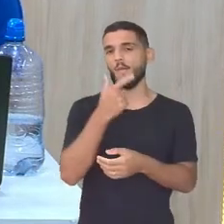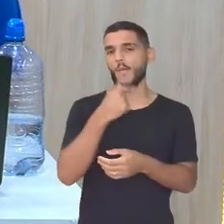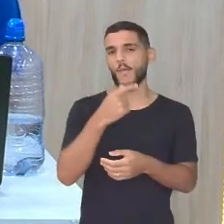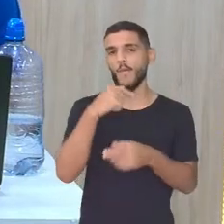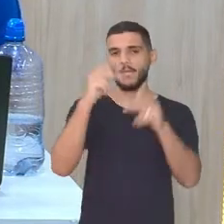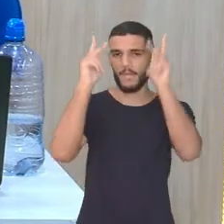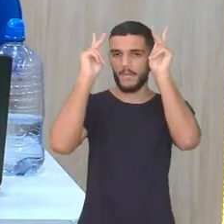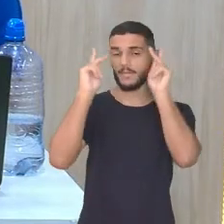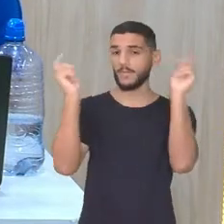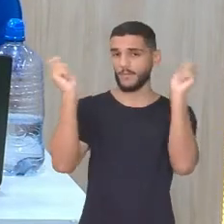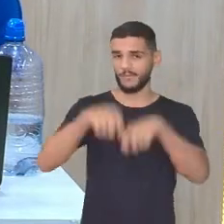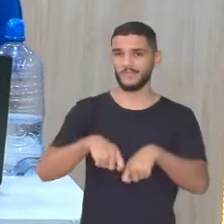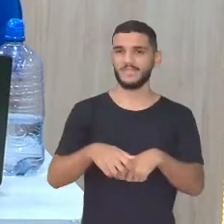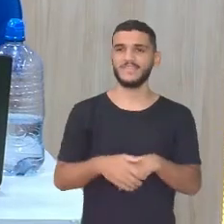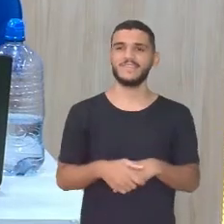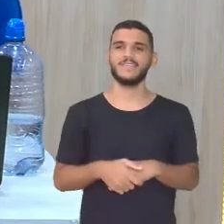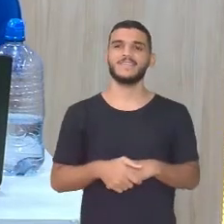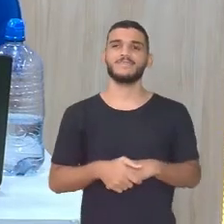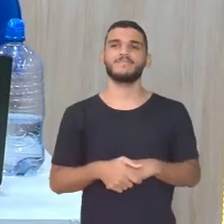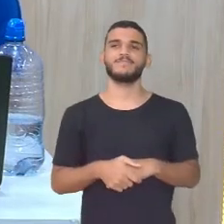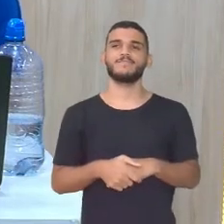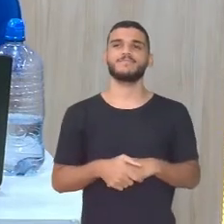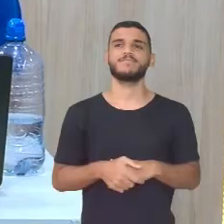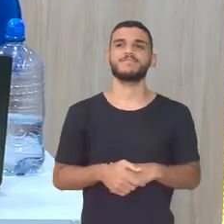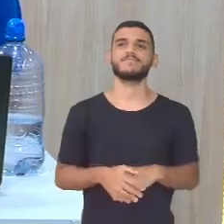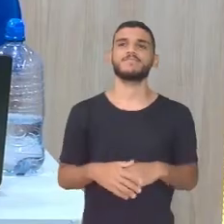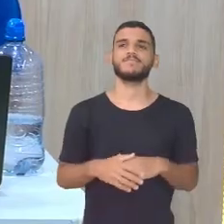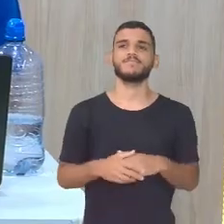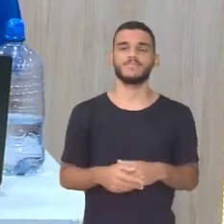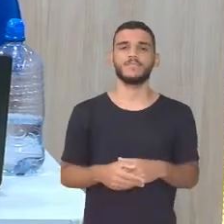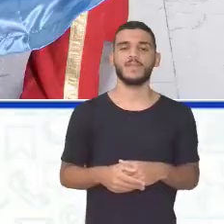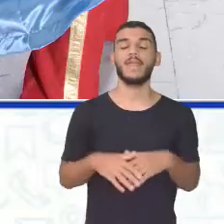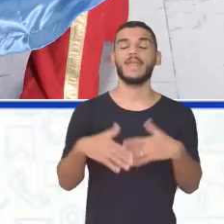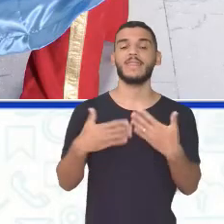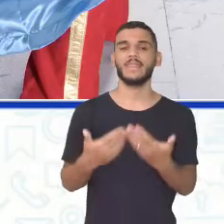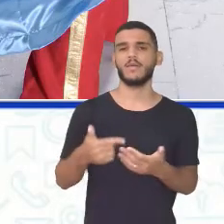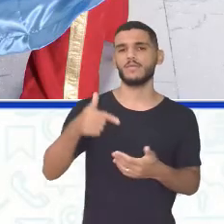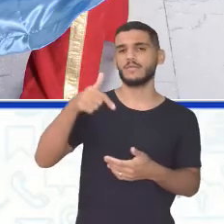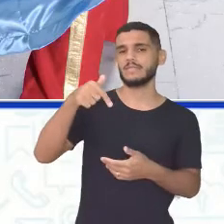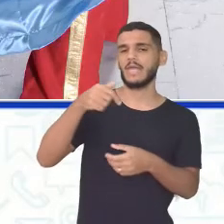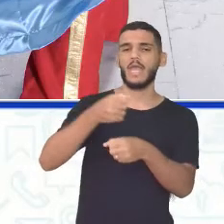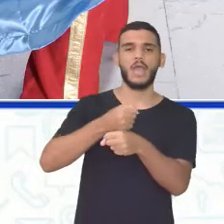ter esperança. Vamos continuar a história. 7